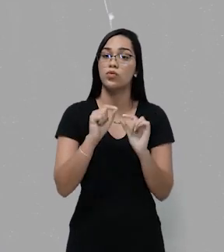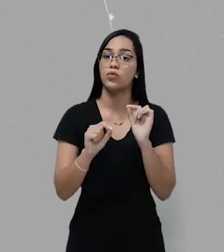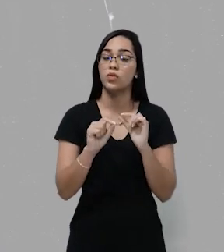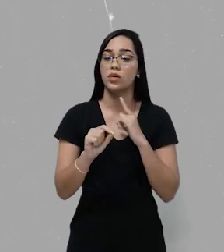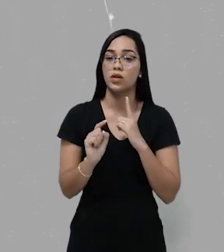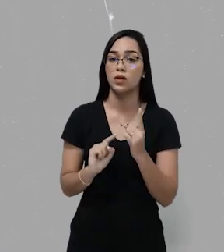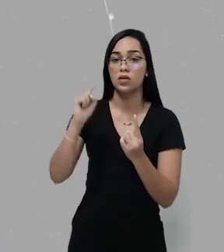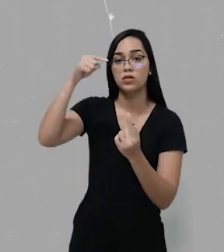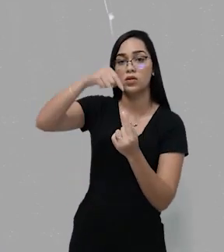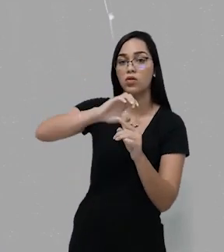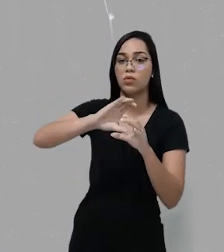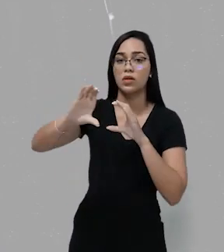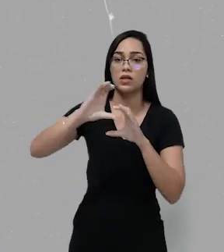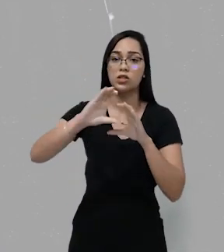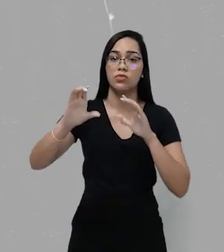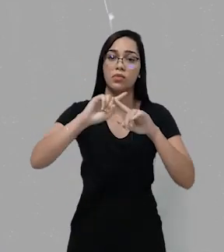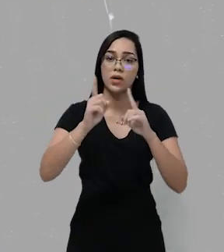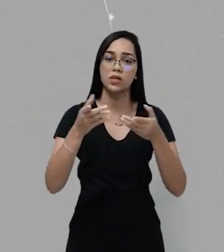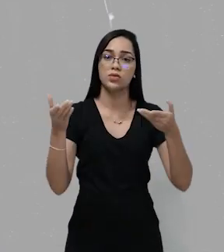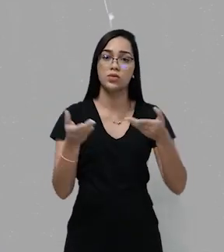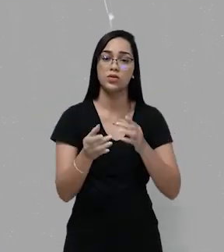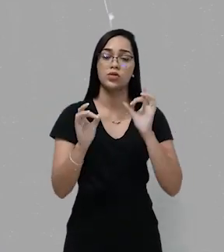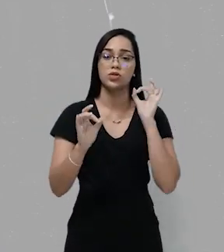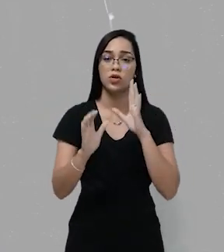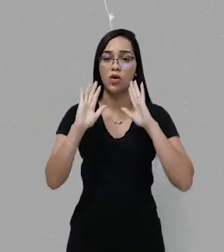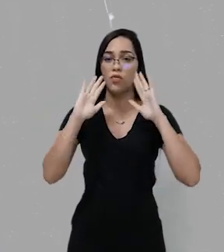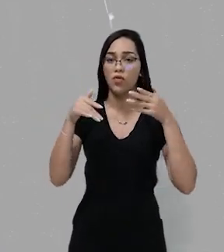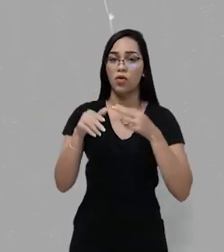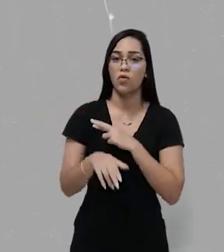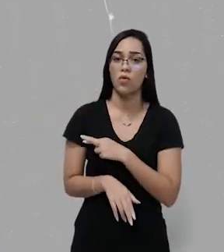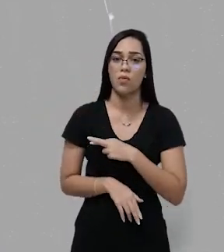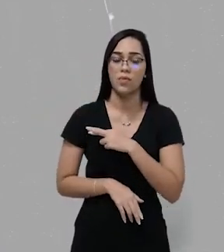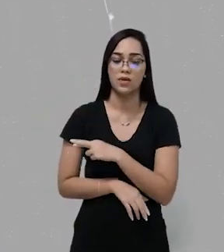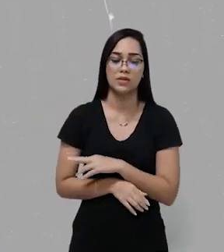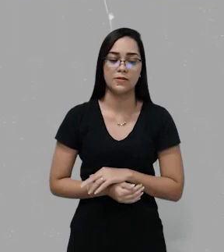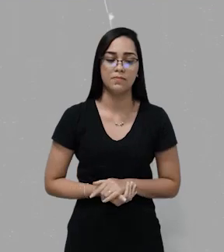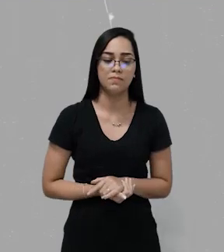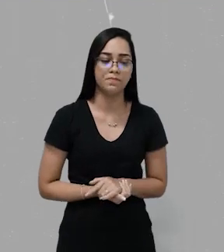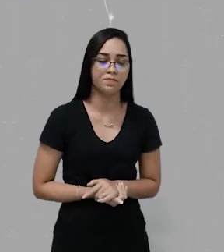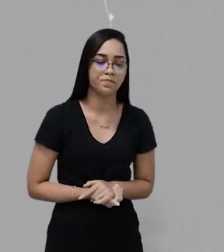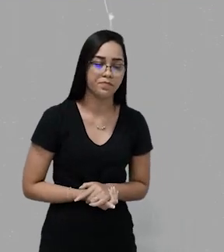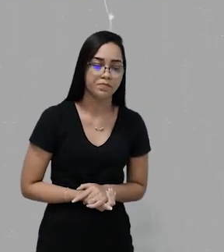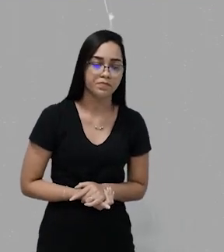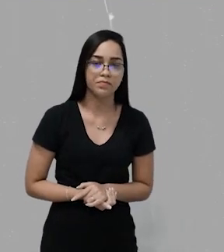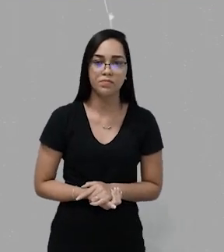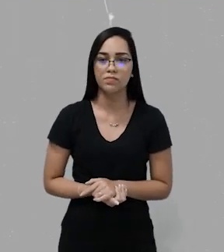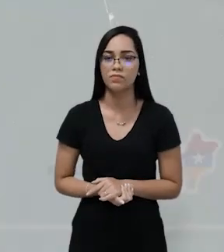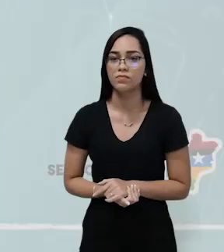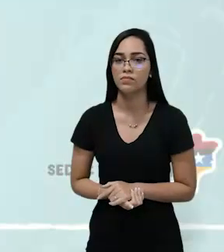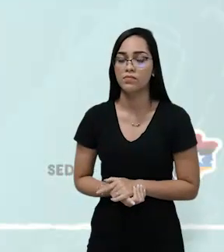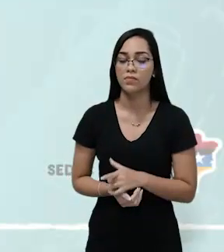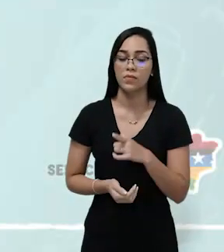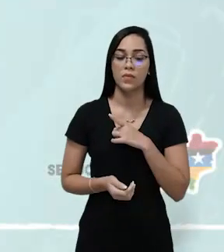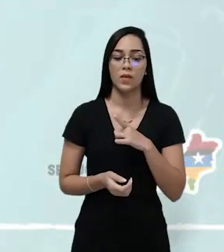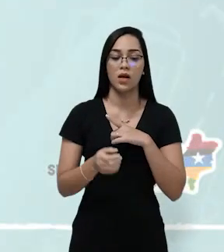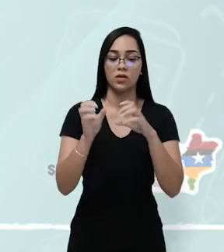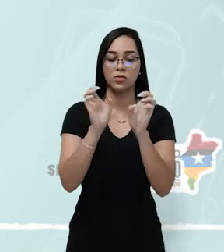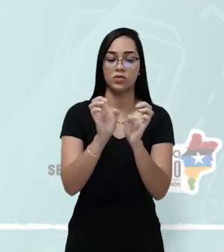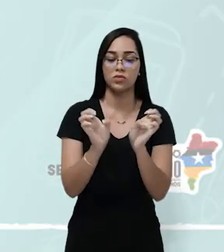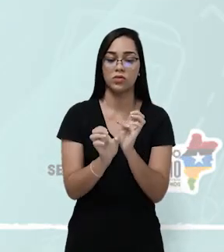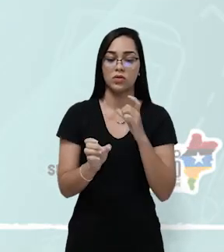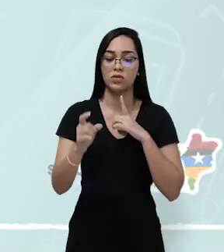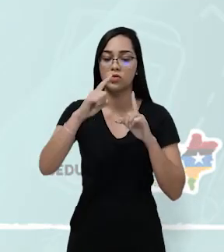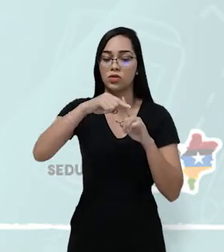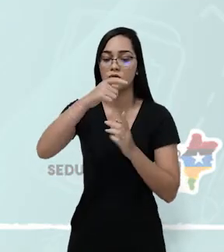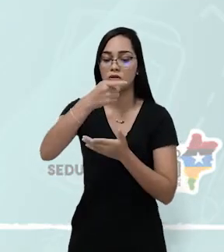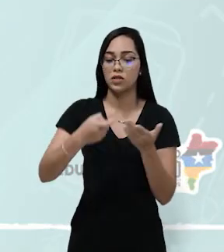intenções comunicativas, tá? Mas hoje nós vamos nos referir somente aos romances, tá bom? Então, olha só. A estrutura de determinado tipo